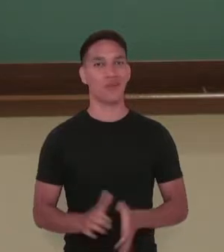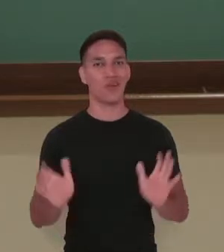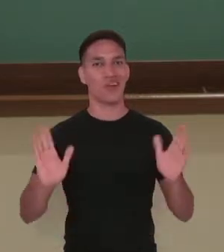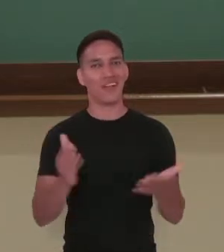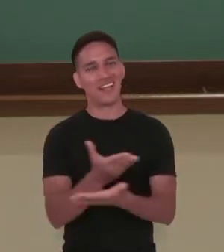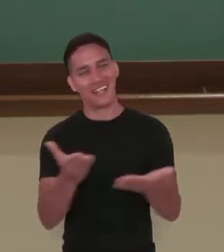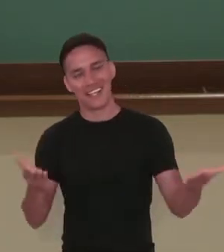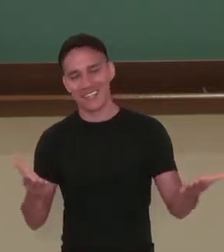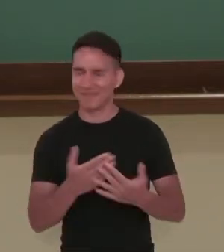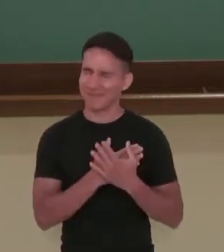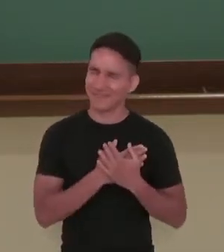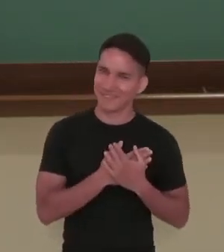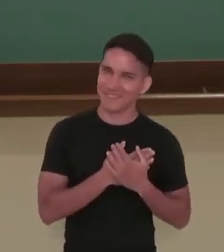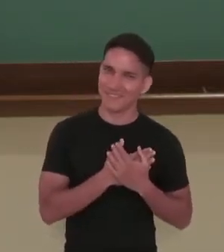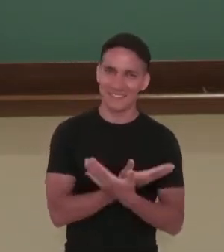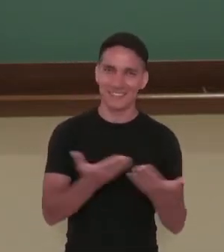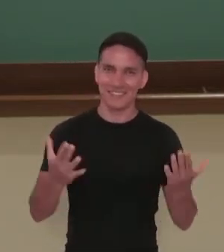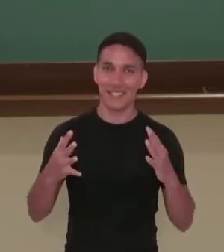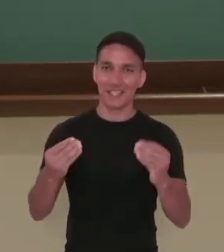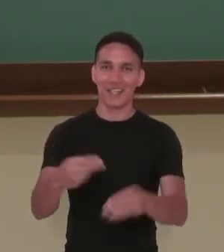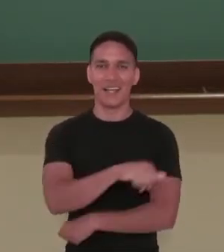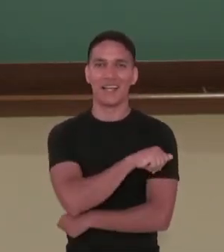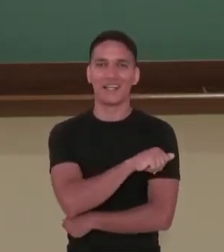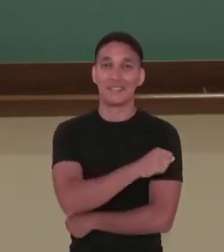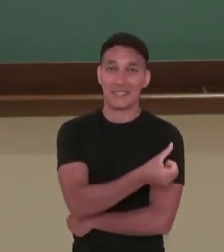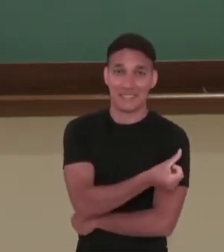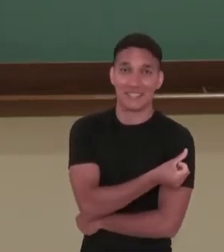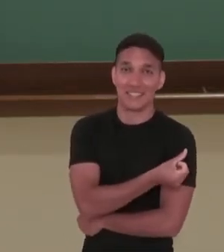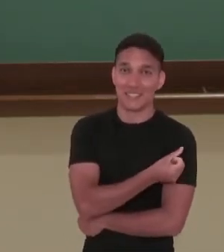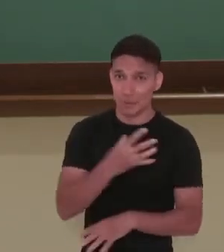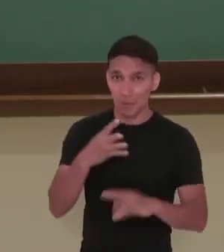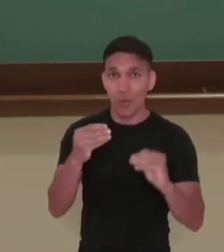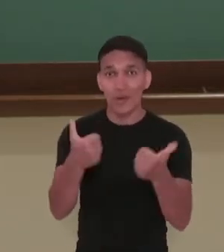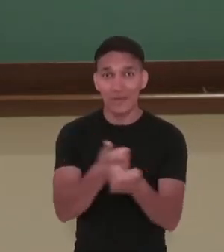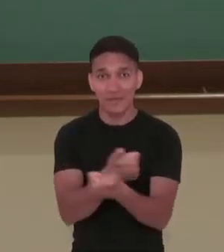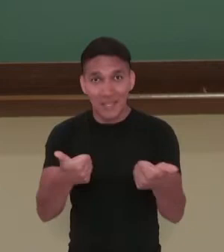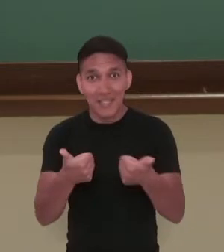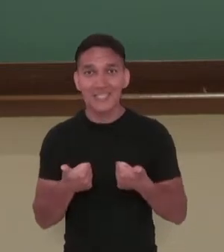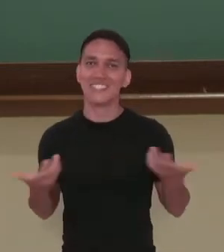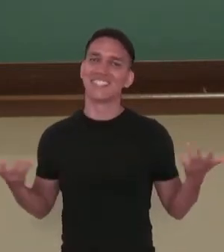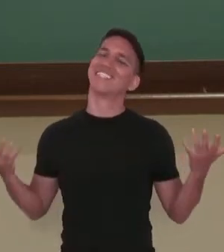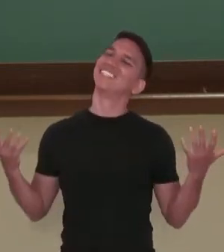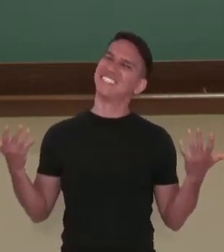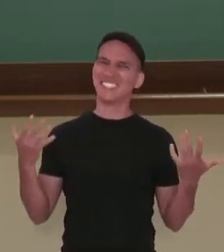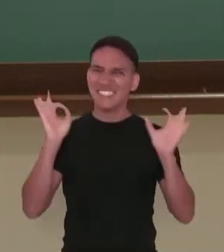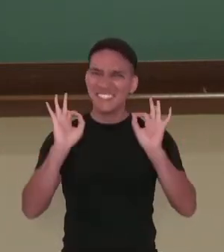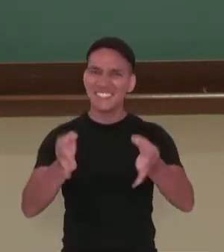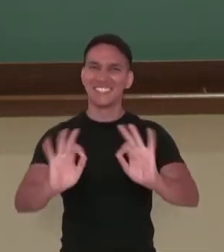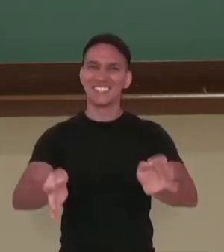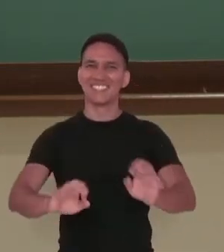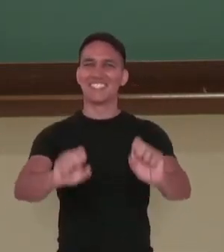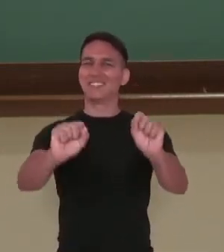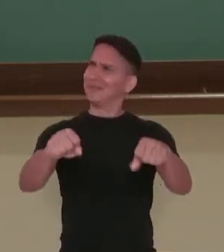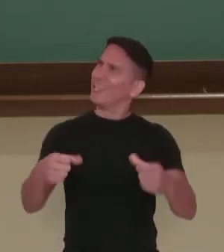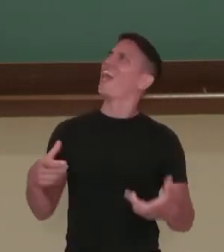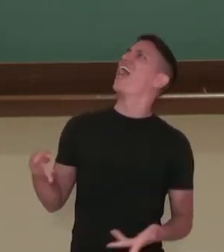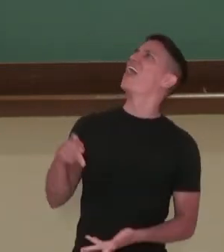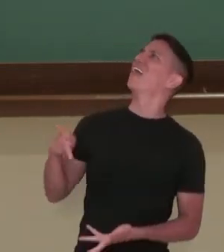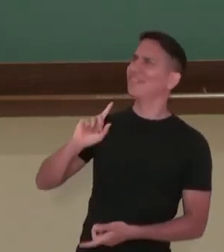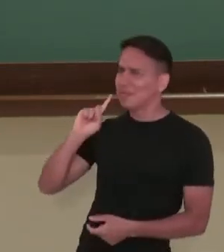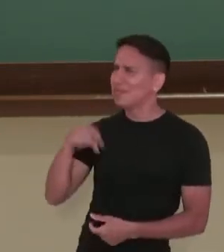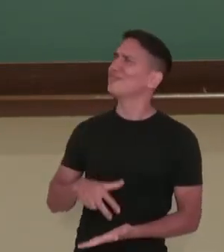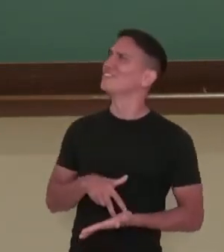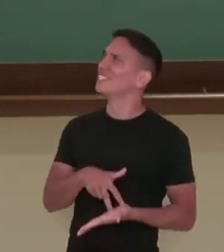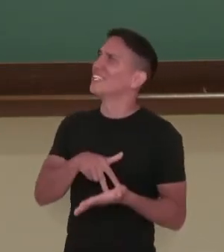Olá, meus queridos e queridas alunas do sexto ano, tudo bem com vocês? Aê, sim, professor! Tamo